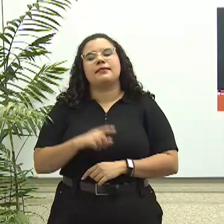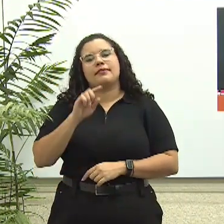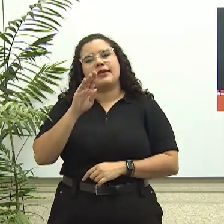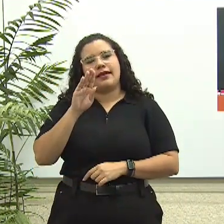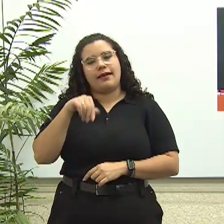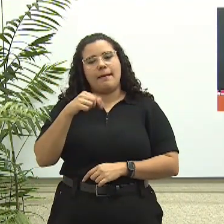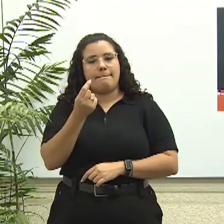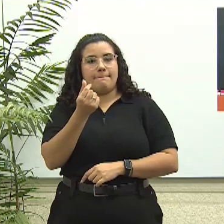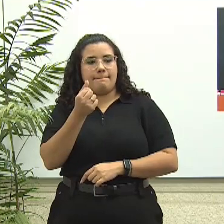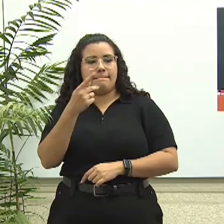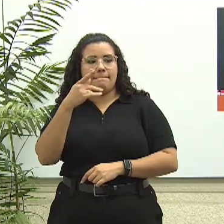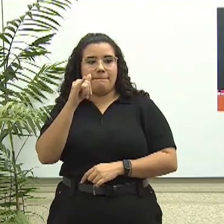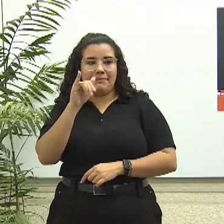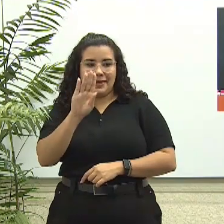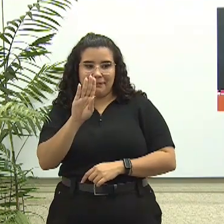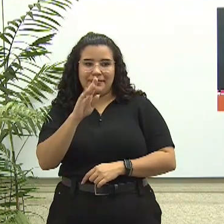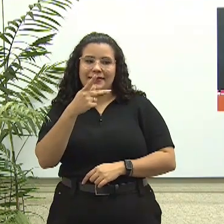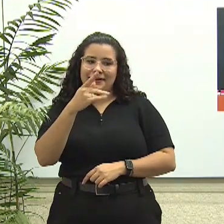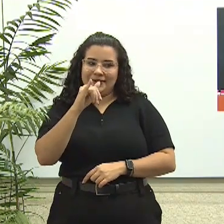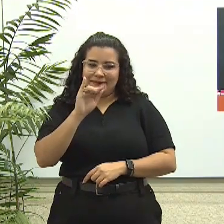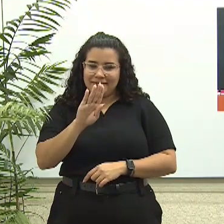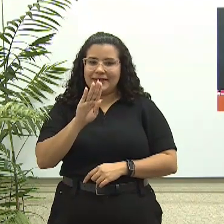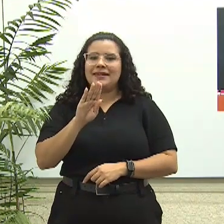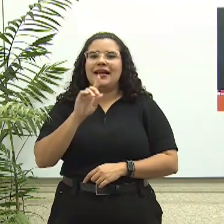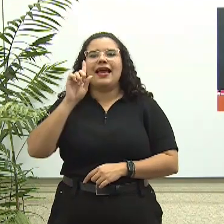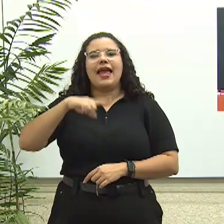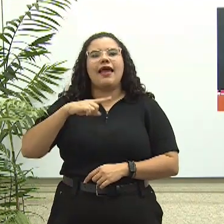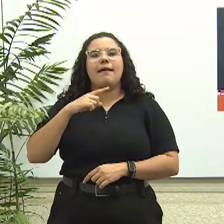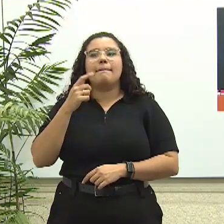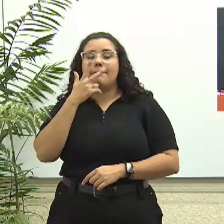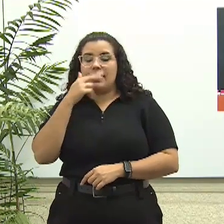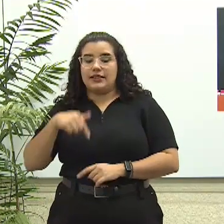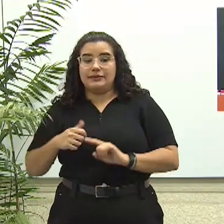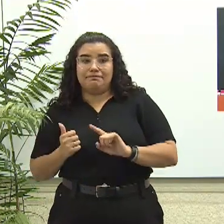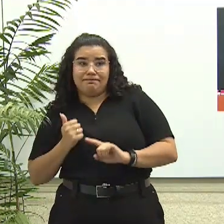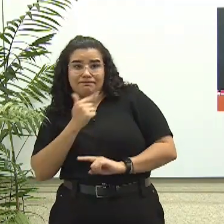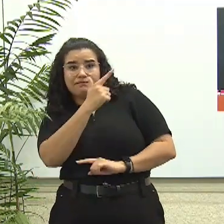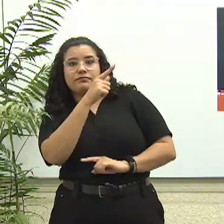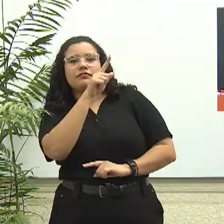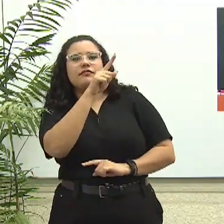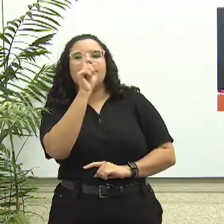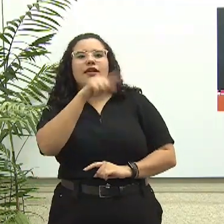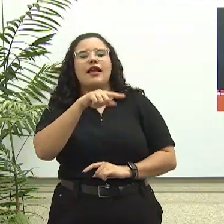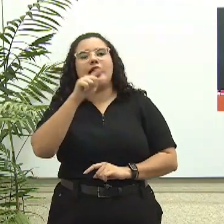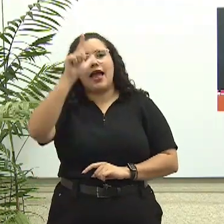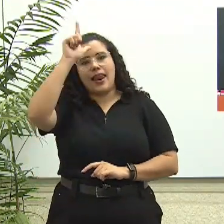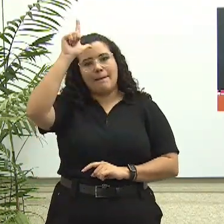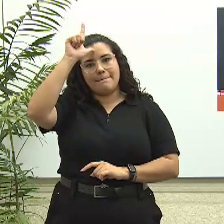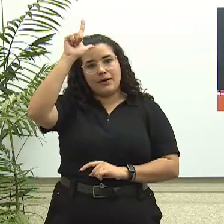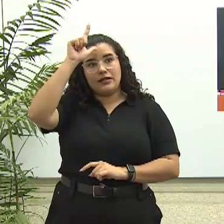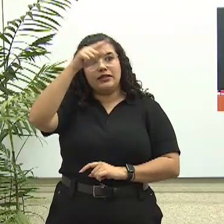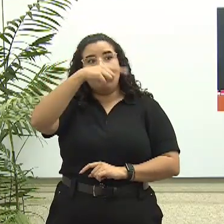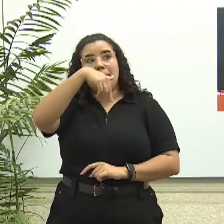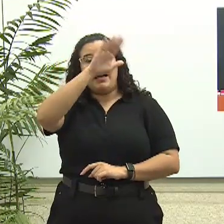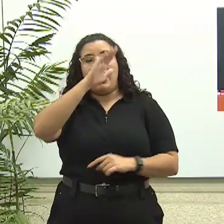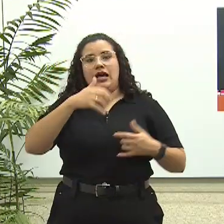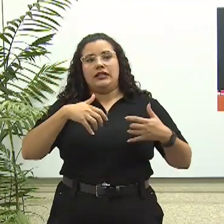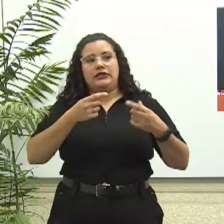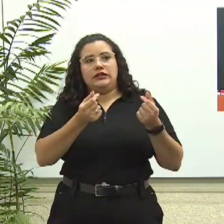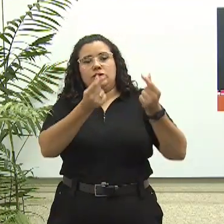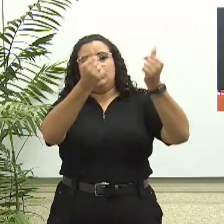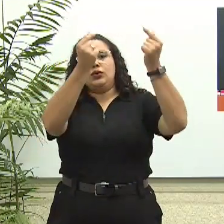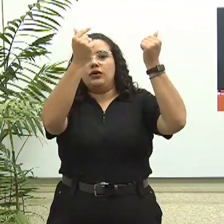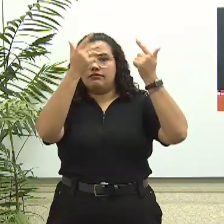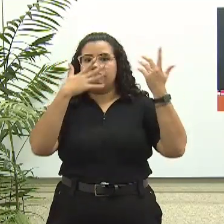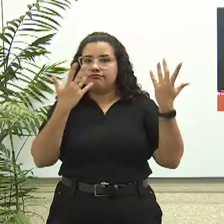e a renda chega a ser cinco vezes maior do que o PIB da Alemanha Alemanha é o maior país da Europa o país mais rico pelo menos eh então